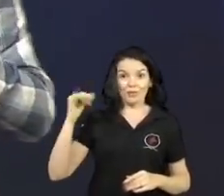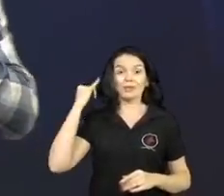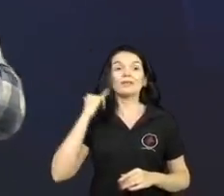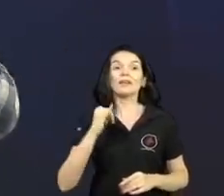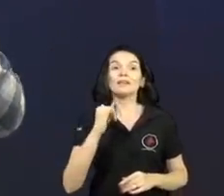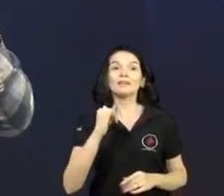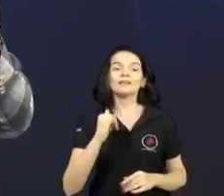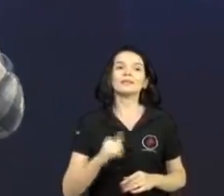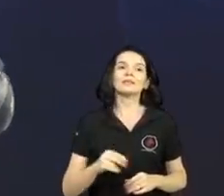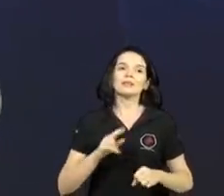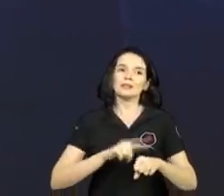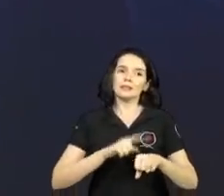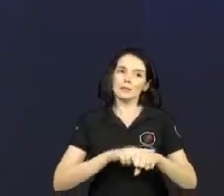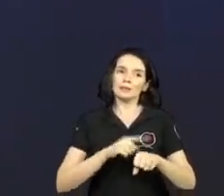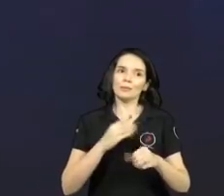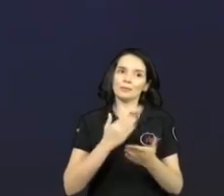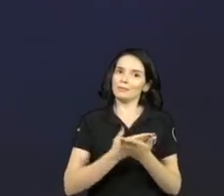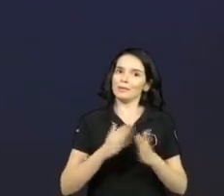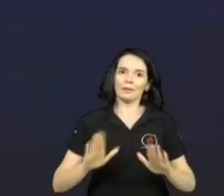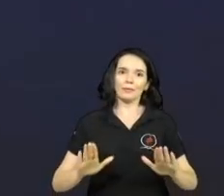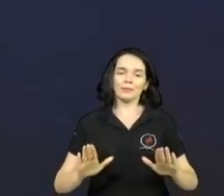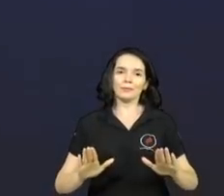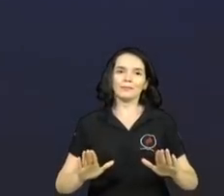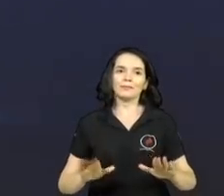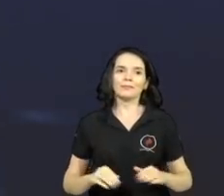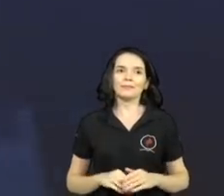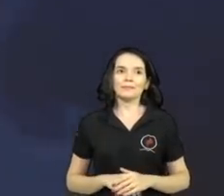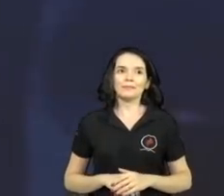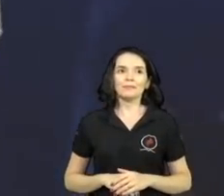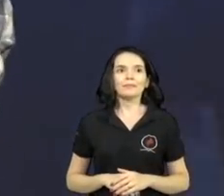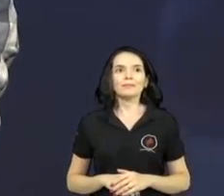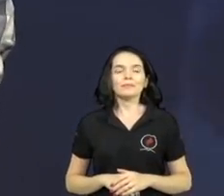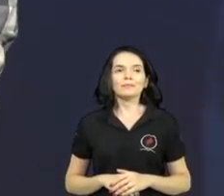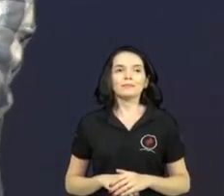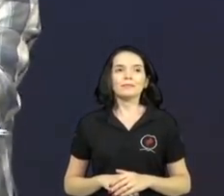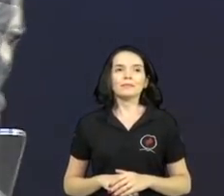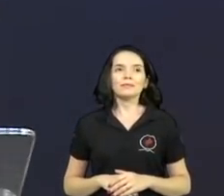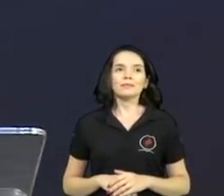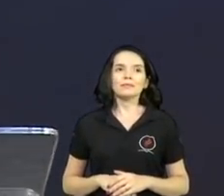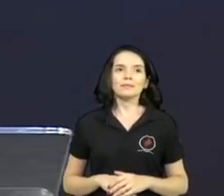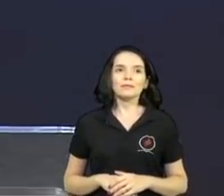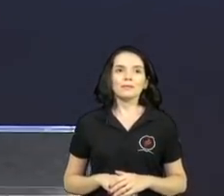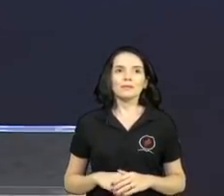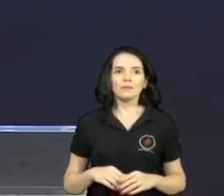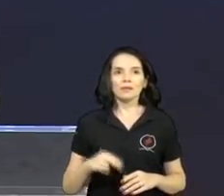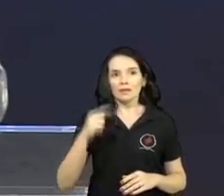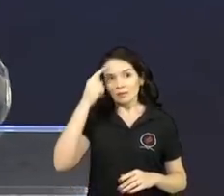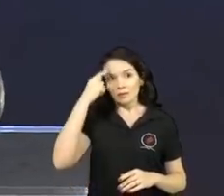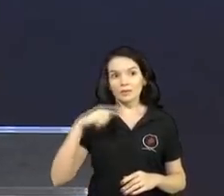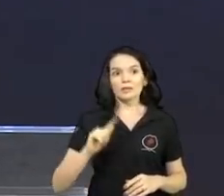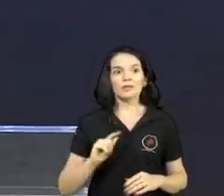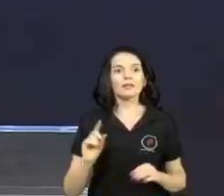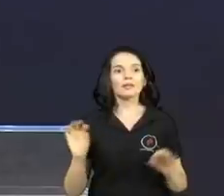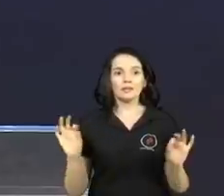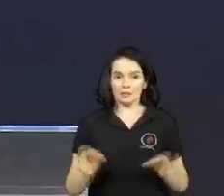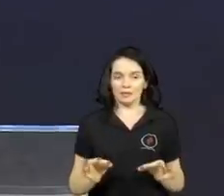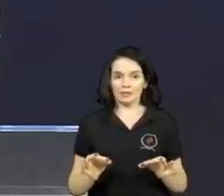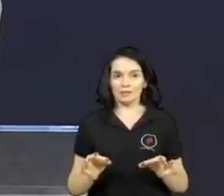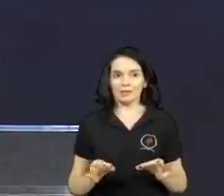O tempo está terminando. Não vou dizer quando, mas Deus está mandando dizer para você que o teu tempo está terminando. Se eu sou